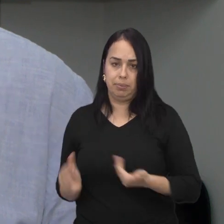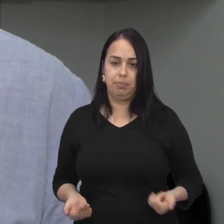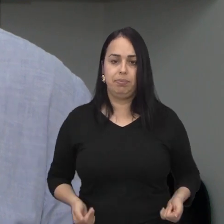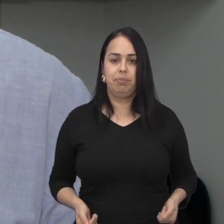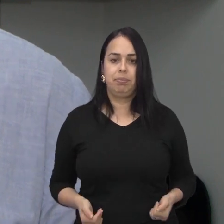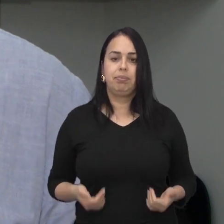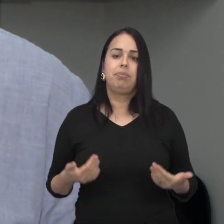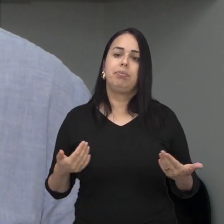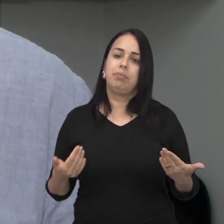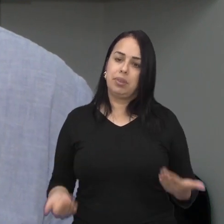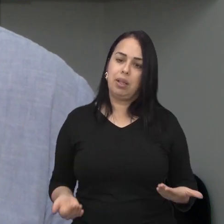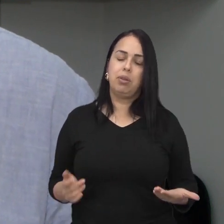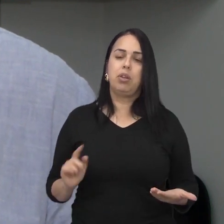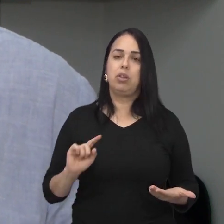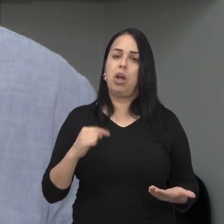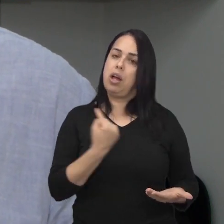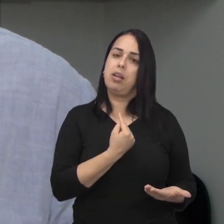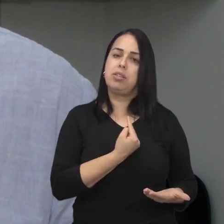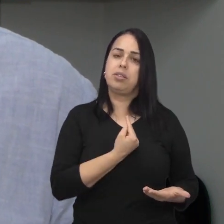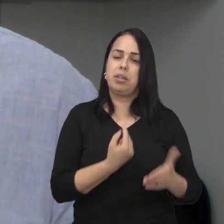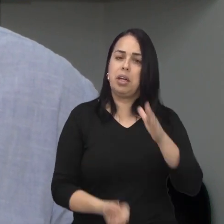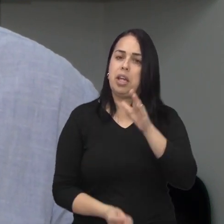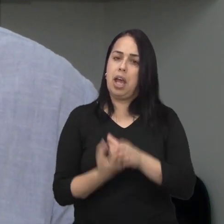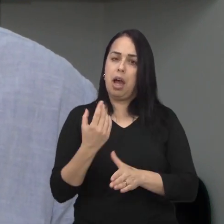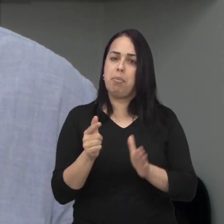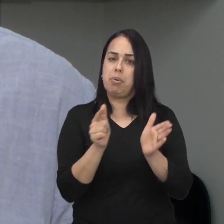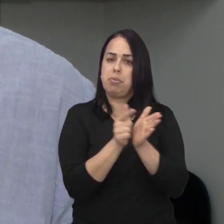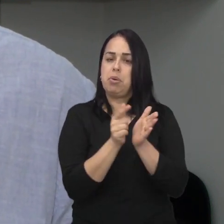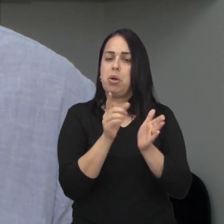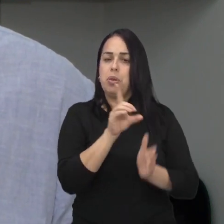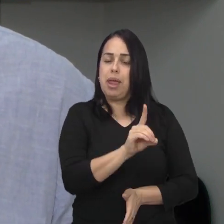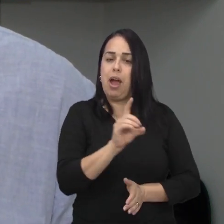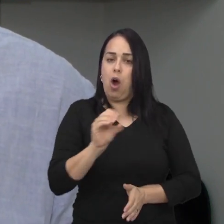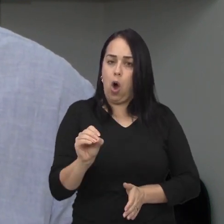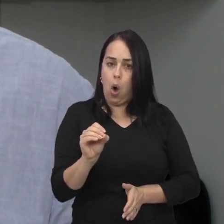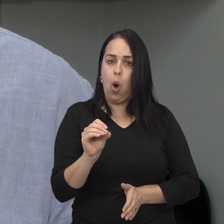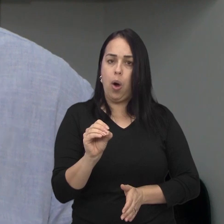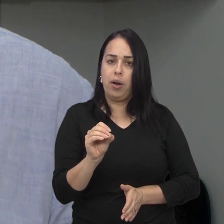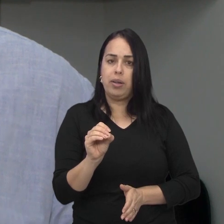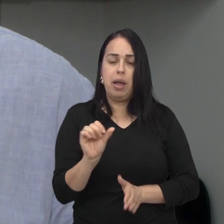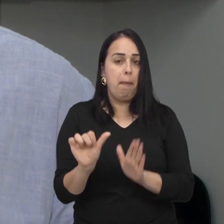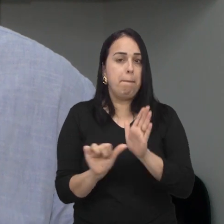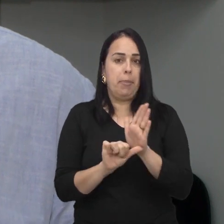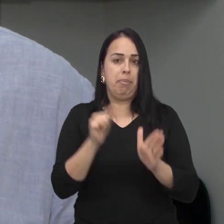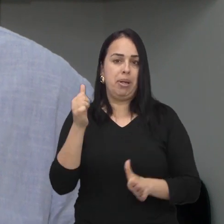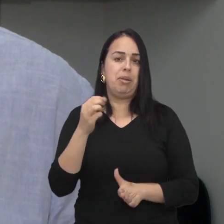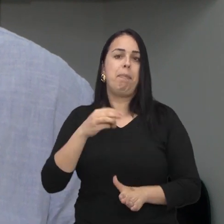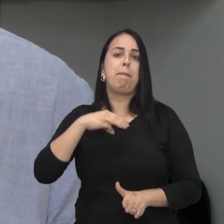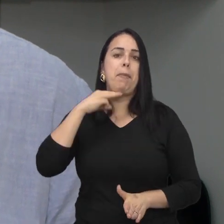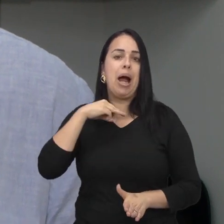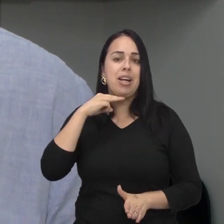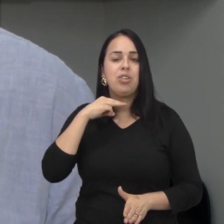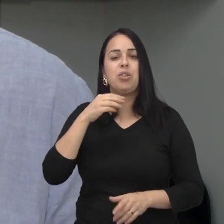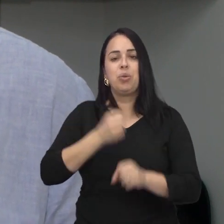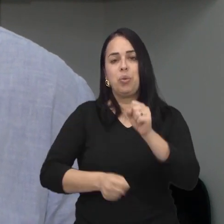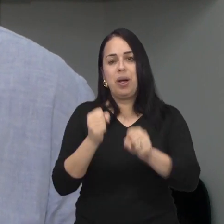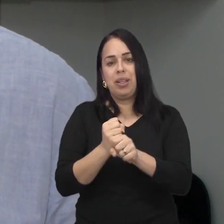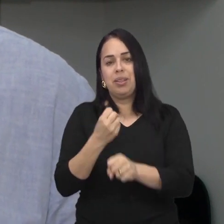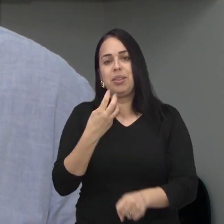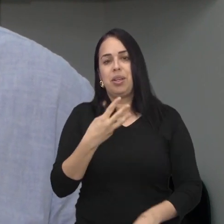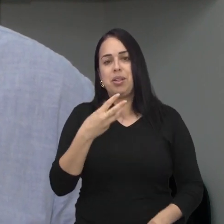público a partir da Câmara Municipal. E aí nós instituímos o Diário Oficial do Legislativo, né, que veiculou sua primeira edição em março